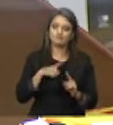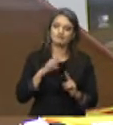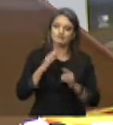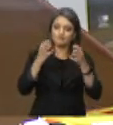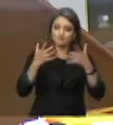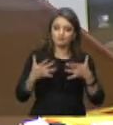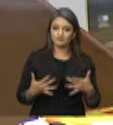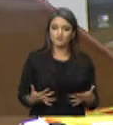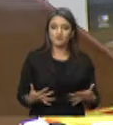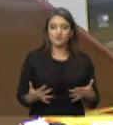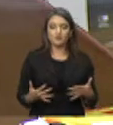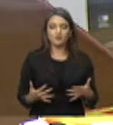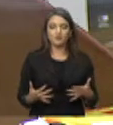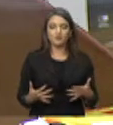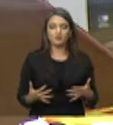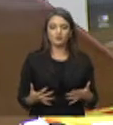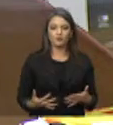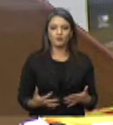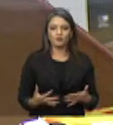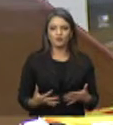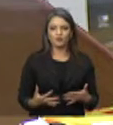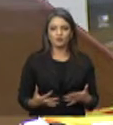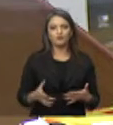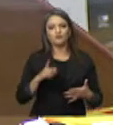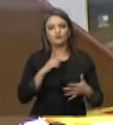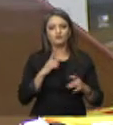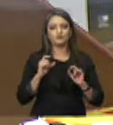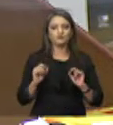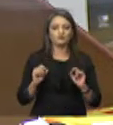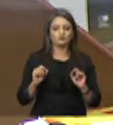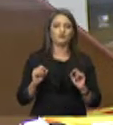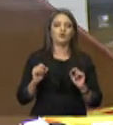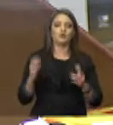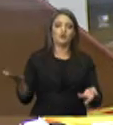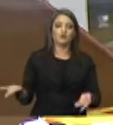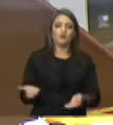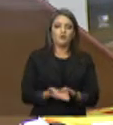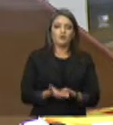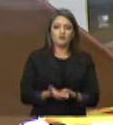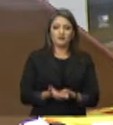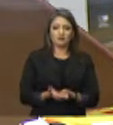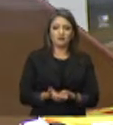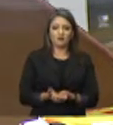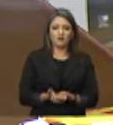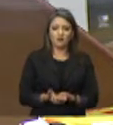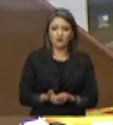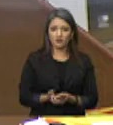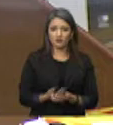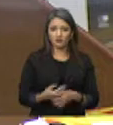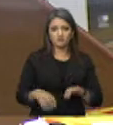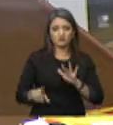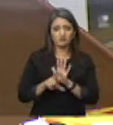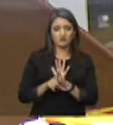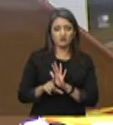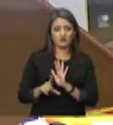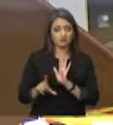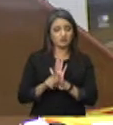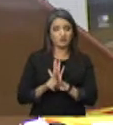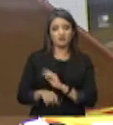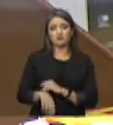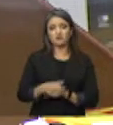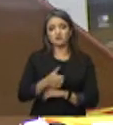referidas O legislador o Anjo prescricional inédito para as ações de improbidade de fato ali 14230